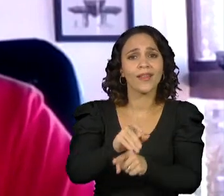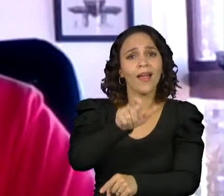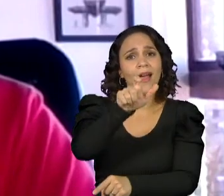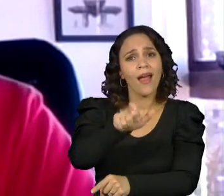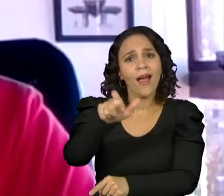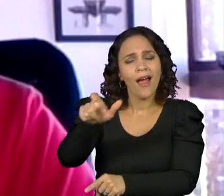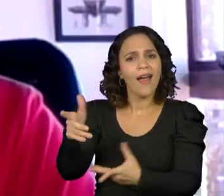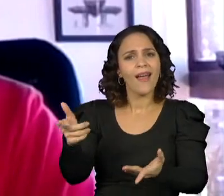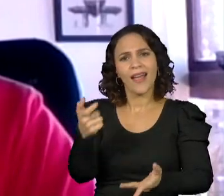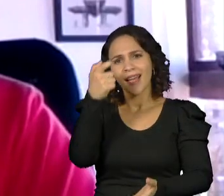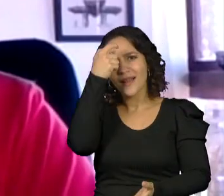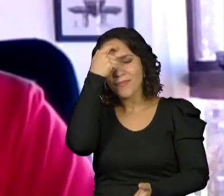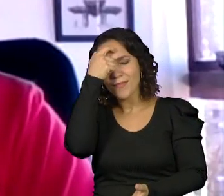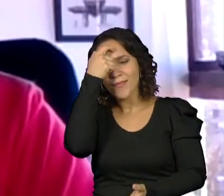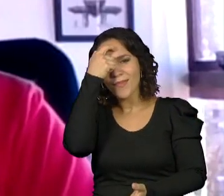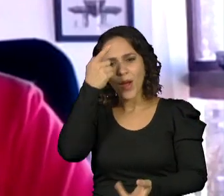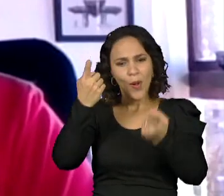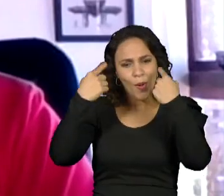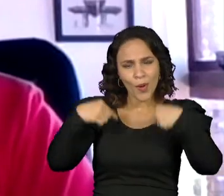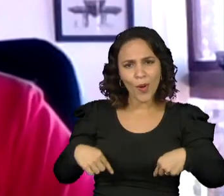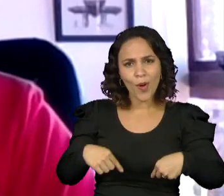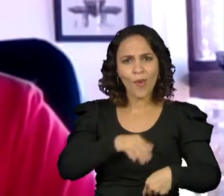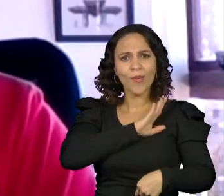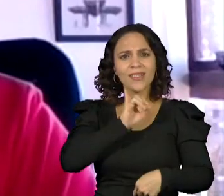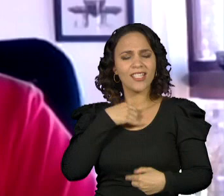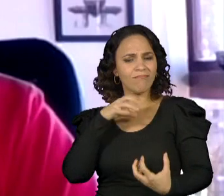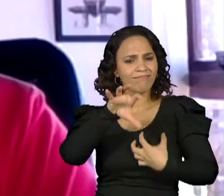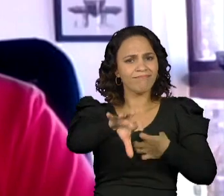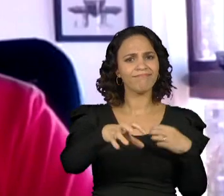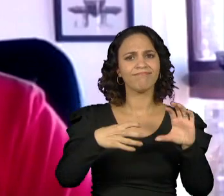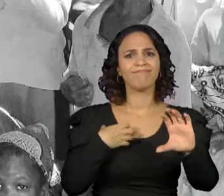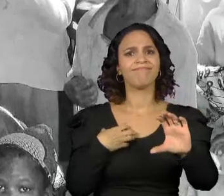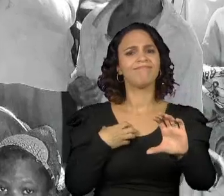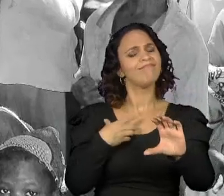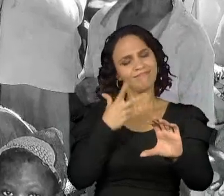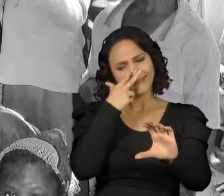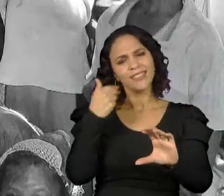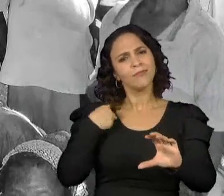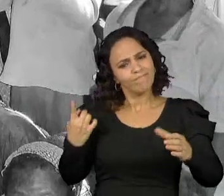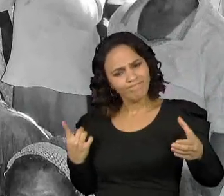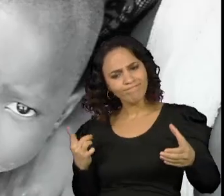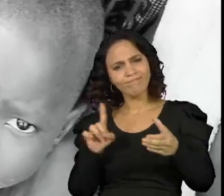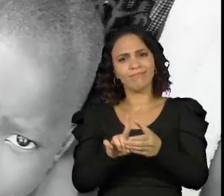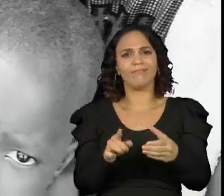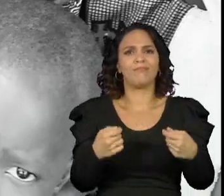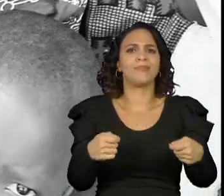sentidos, a cabeça, o corpo e o coração, sem sentir no corpo a dor do outro, né?